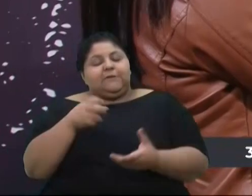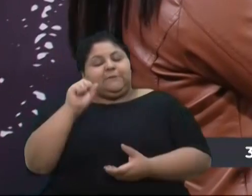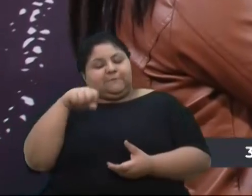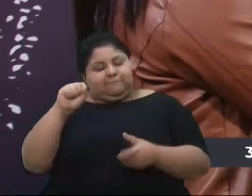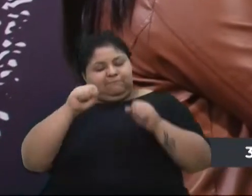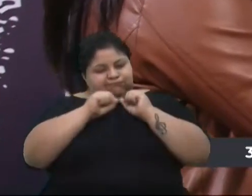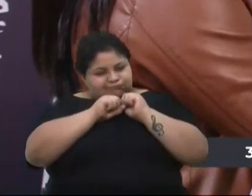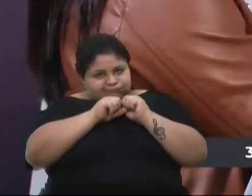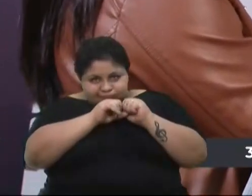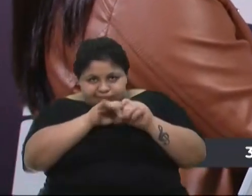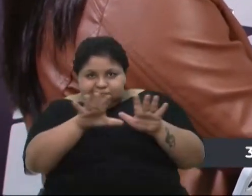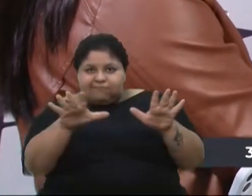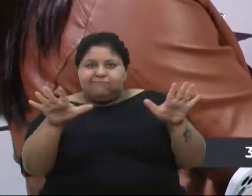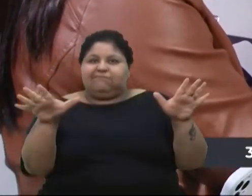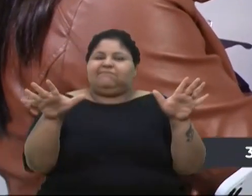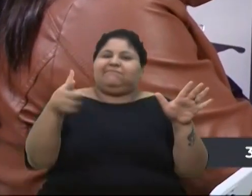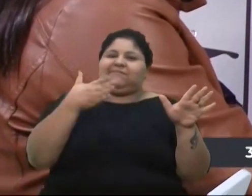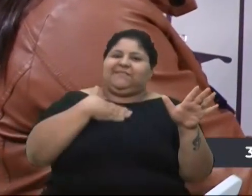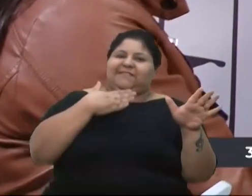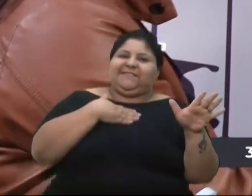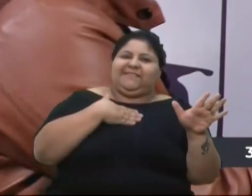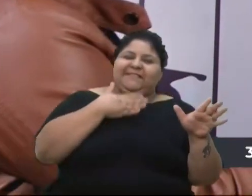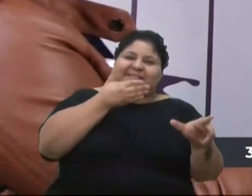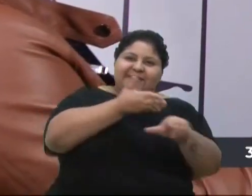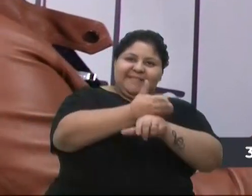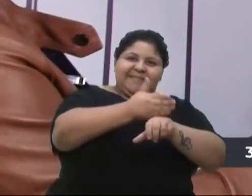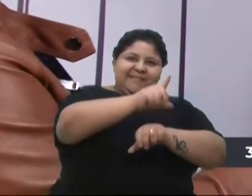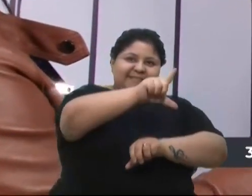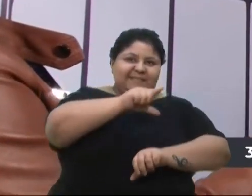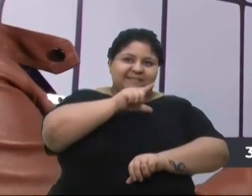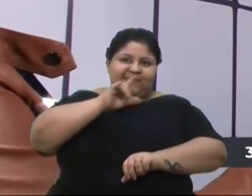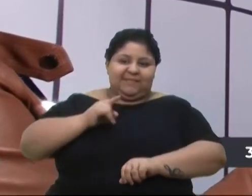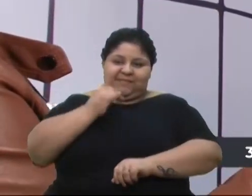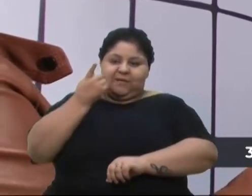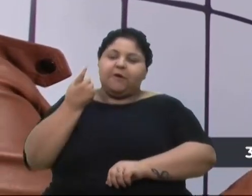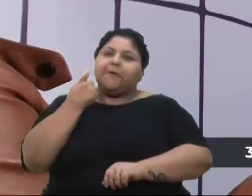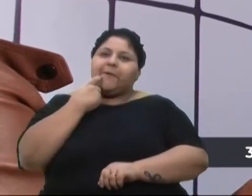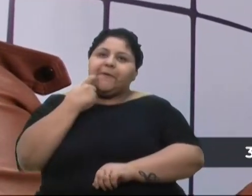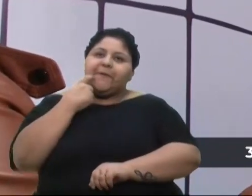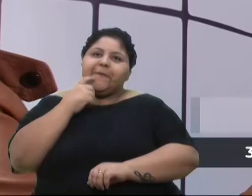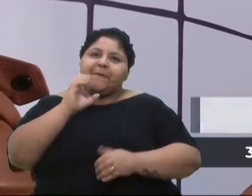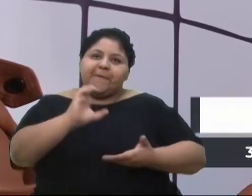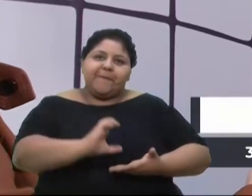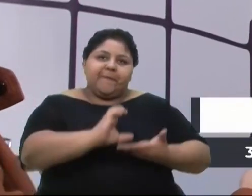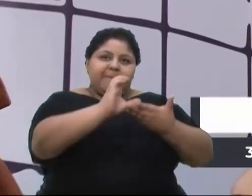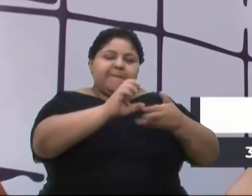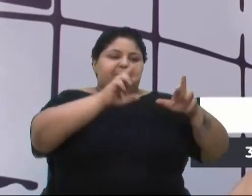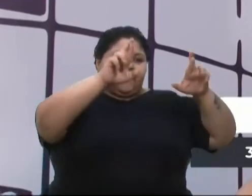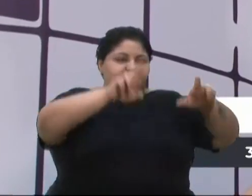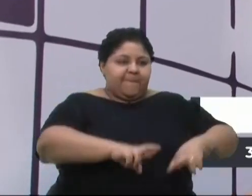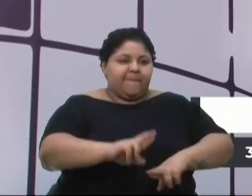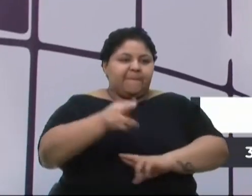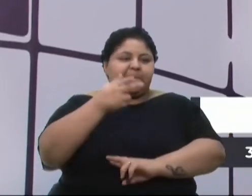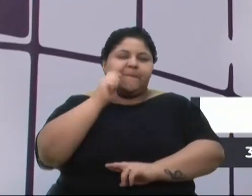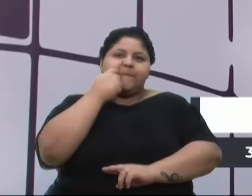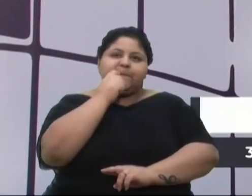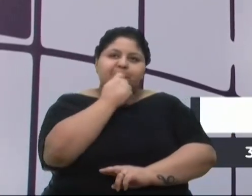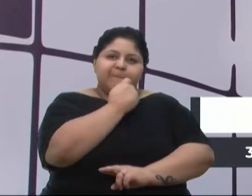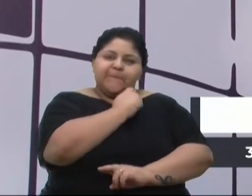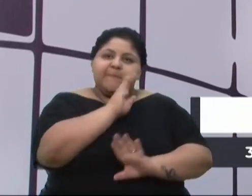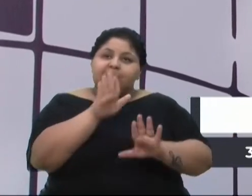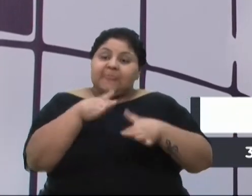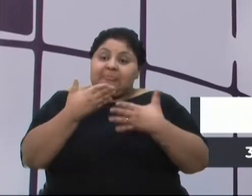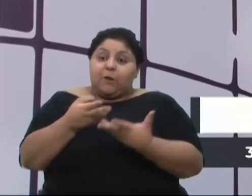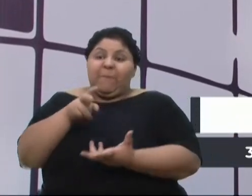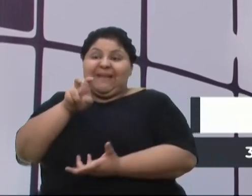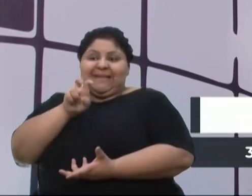com a comunidade que eu participei de uma eleição agora na última sexta-feira do Conselho Regional de Odontologia. Então, pela